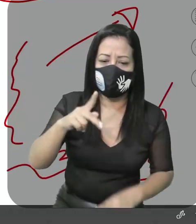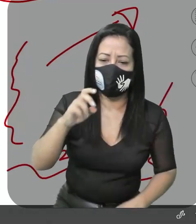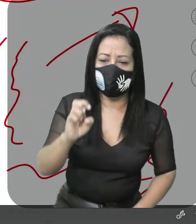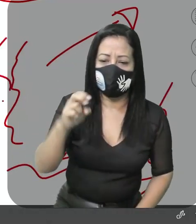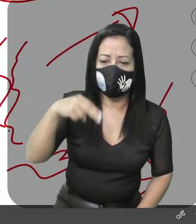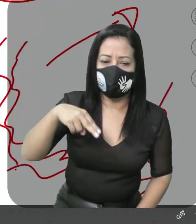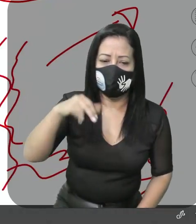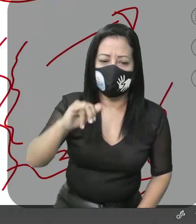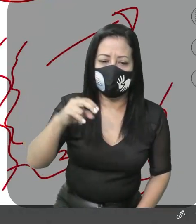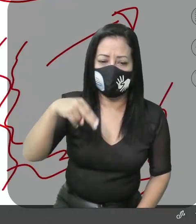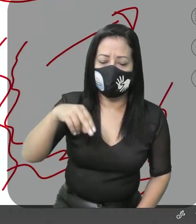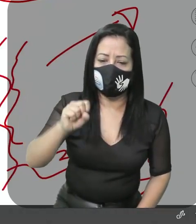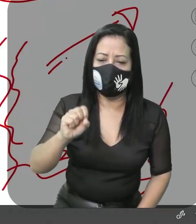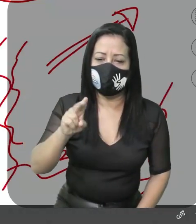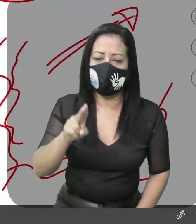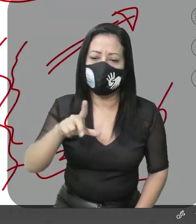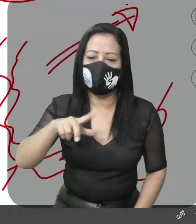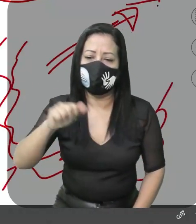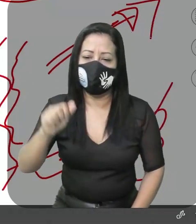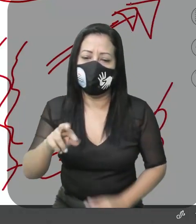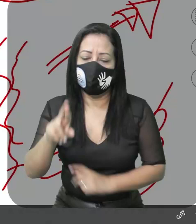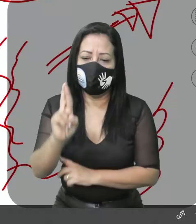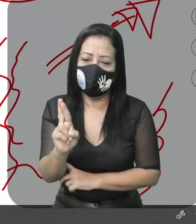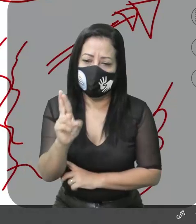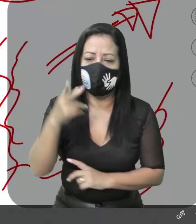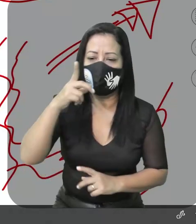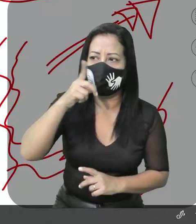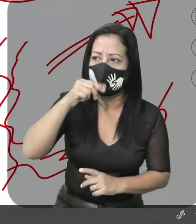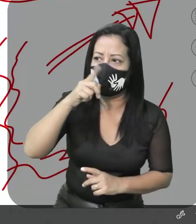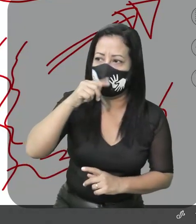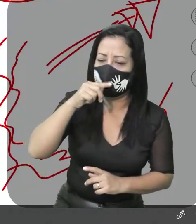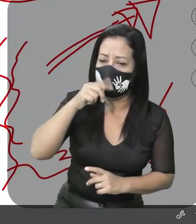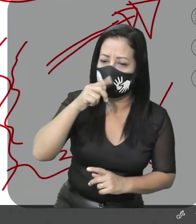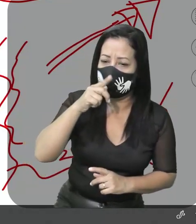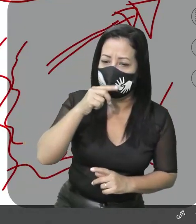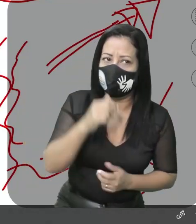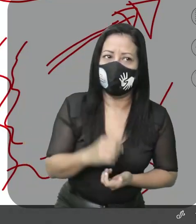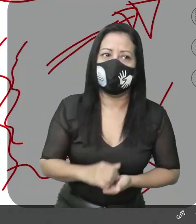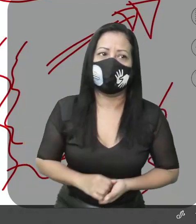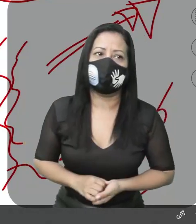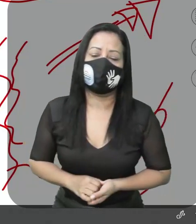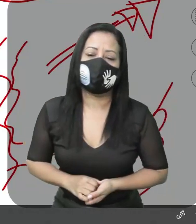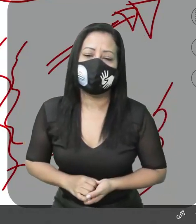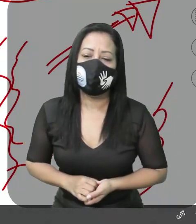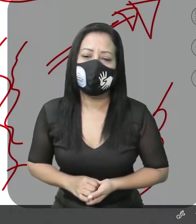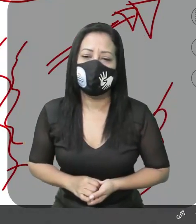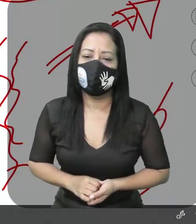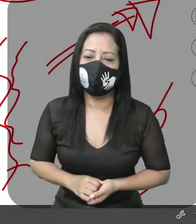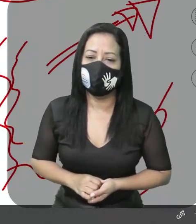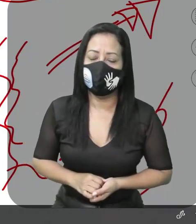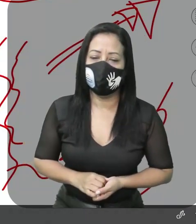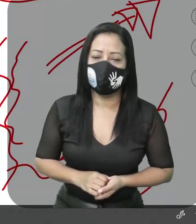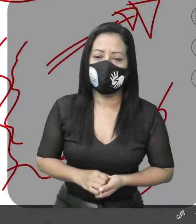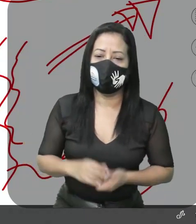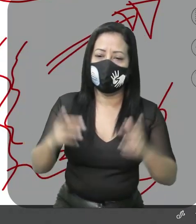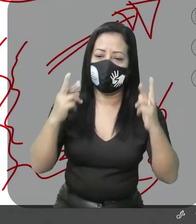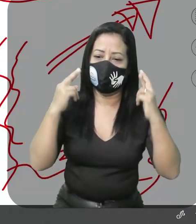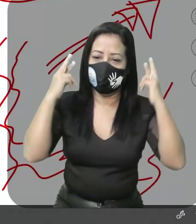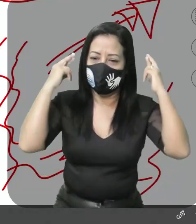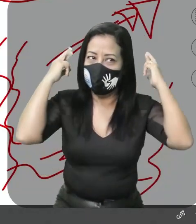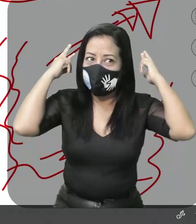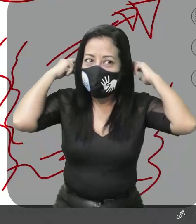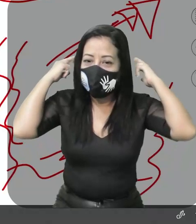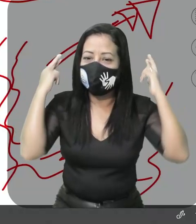água aqui, tem água aqui, e aqui é ligado ao continente. A Grécia peninsular, a mais